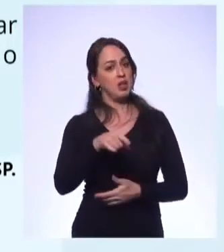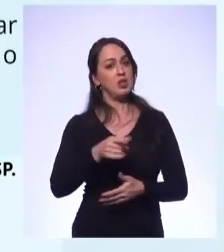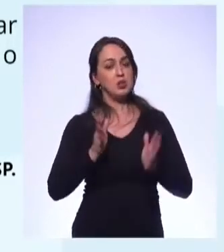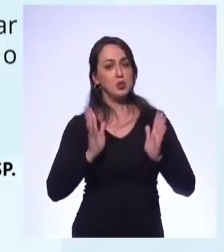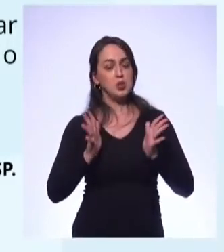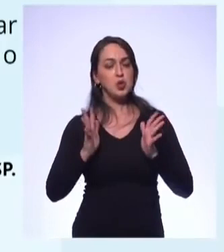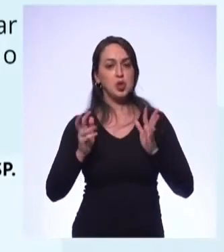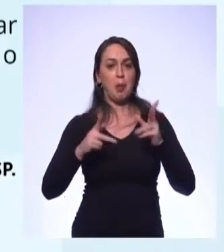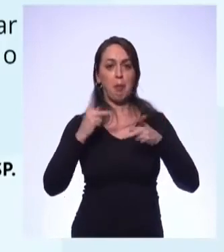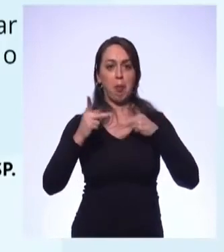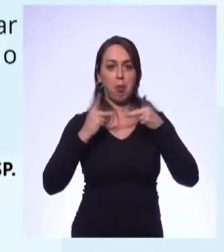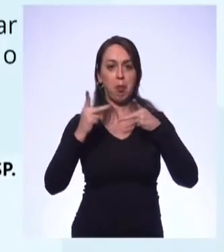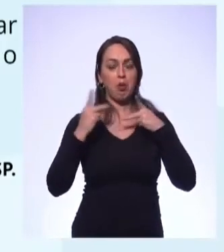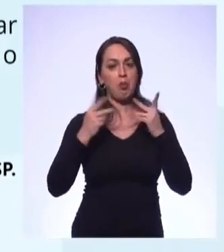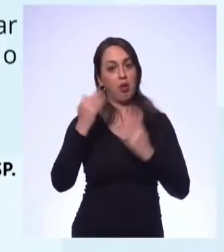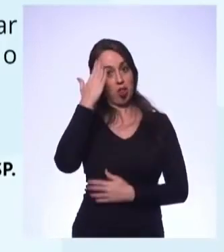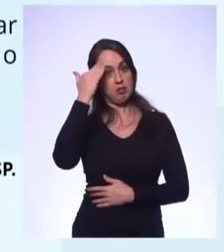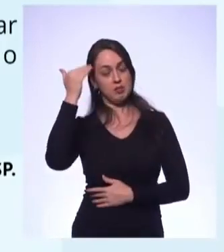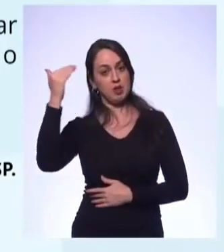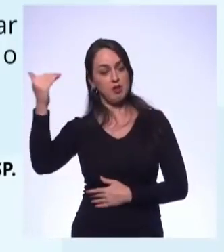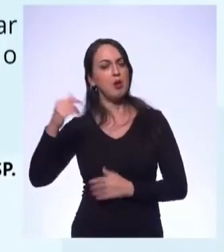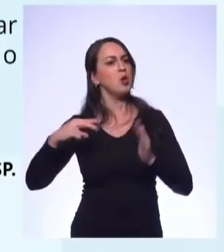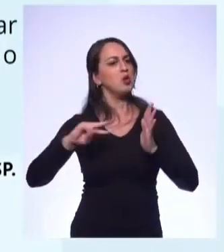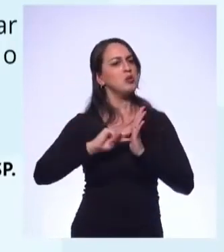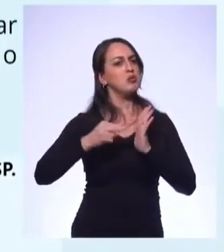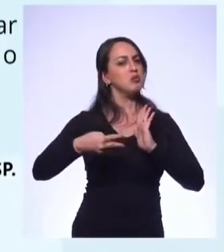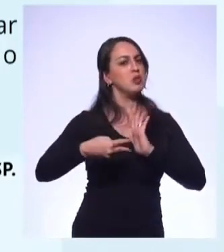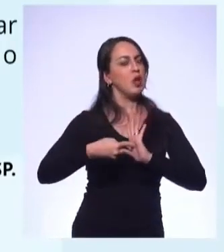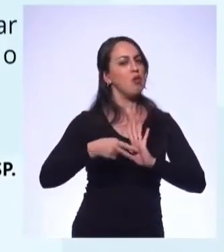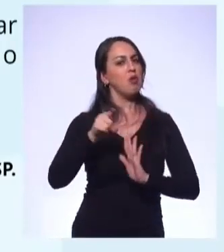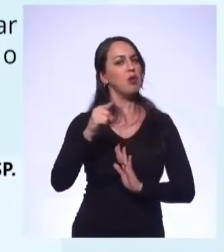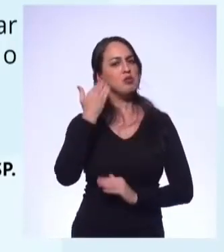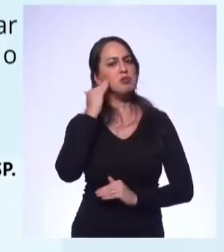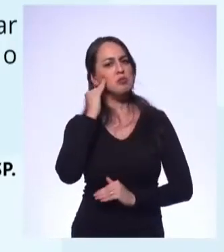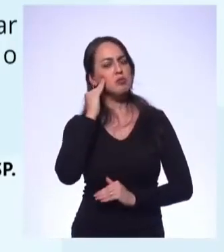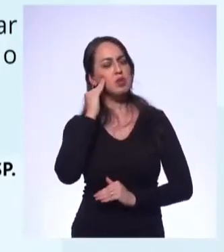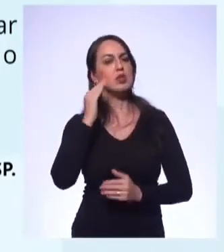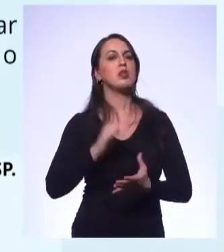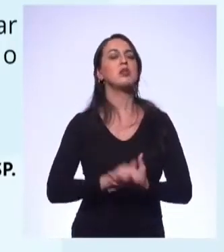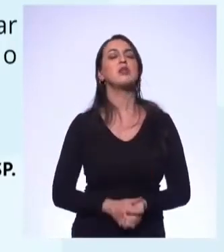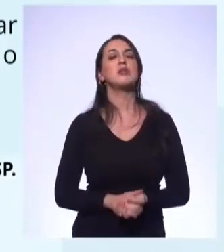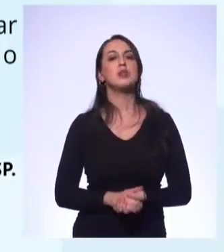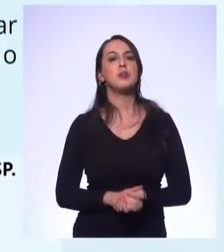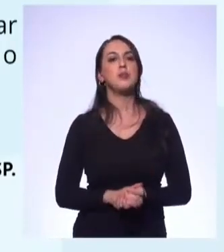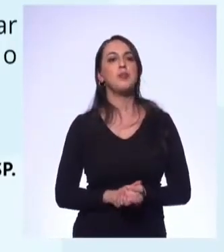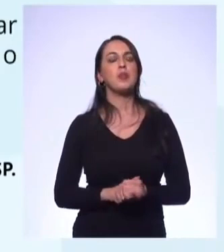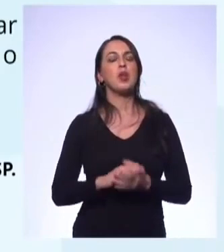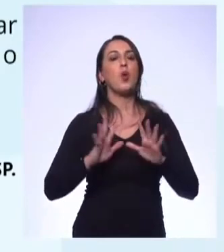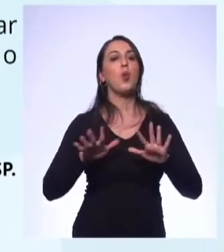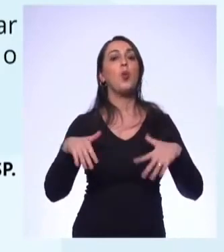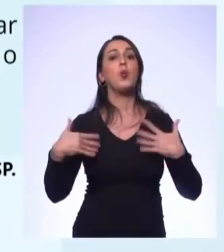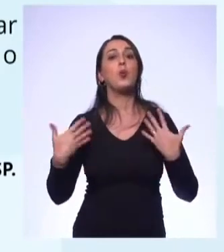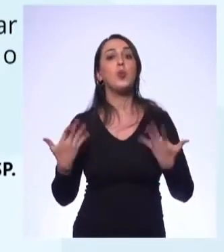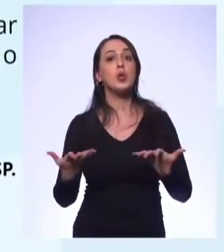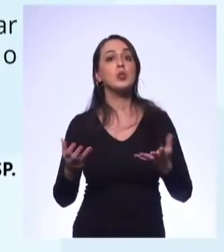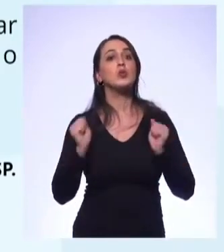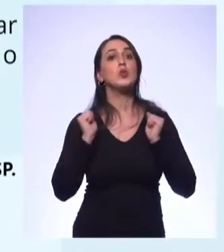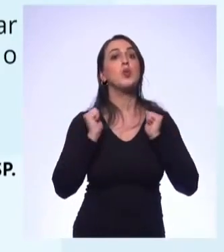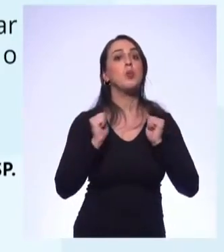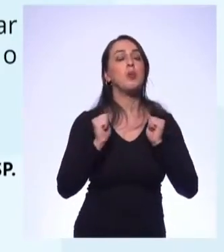é popular, não é, Mauro? E o que significa? O que vocês entenderam? Em quais circunstâncias